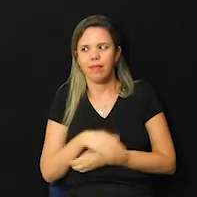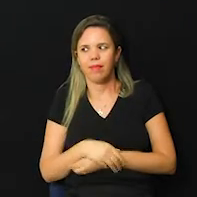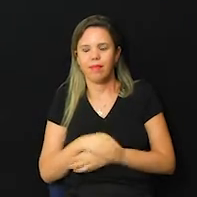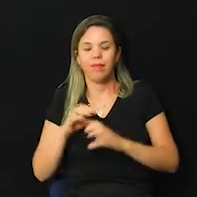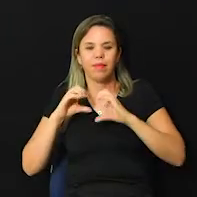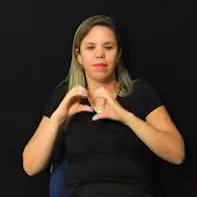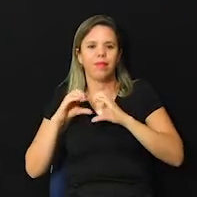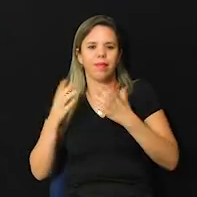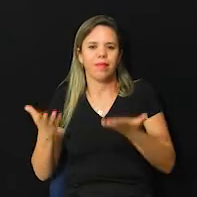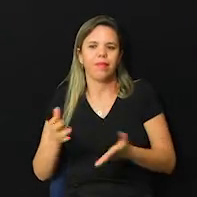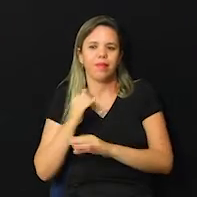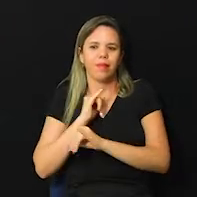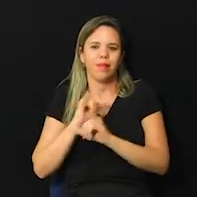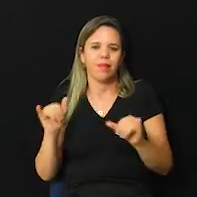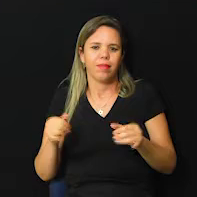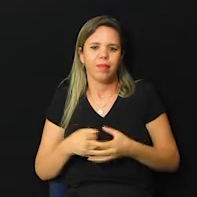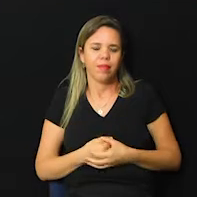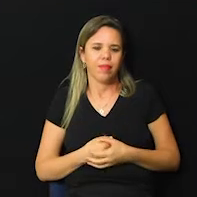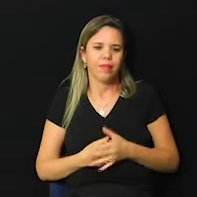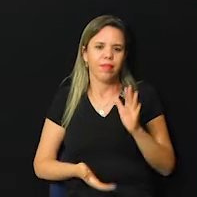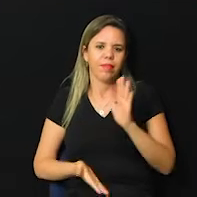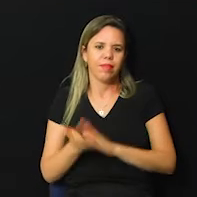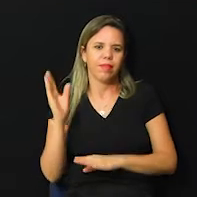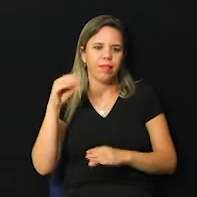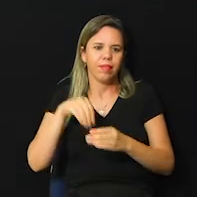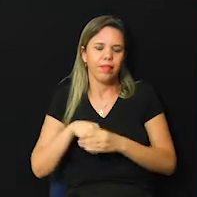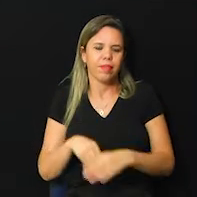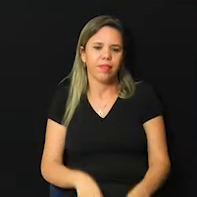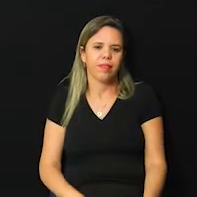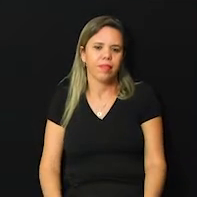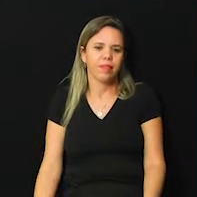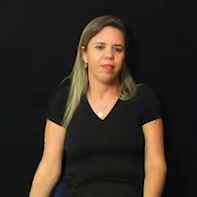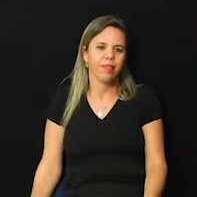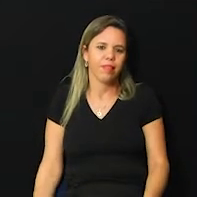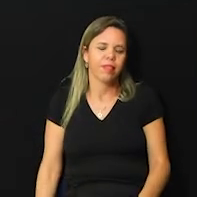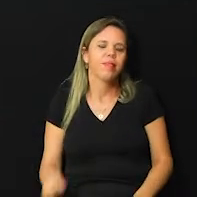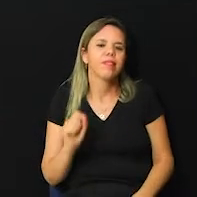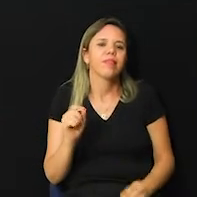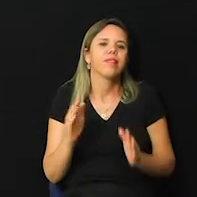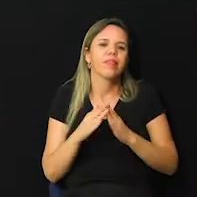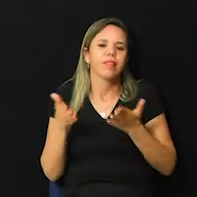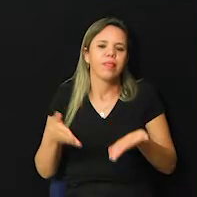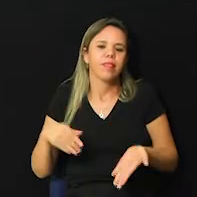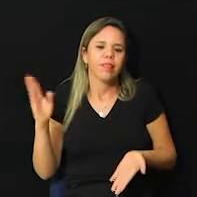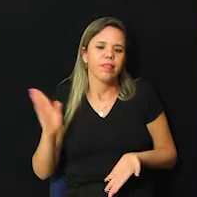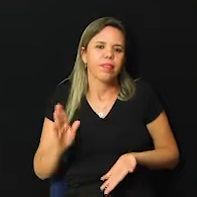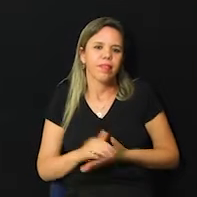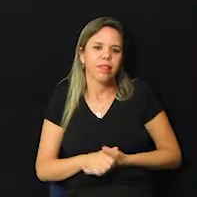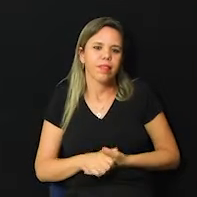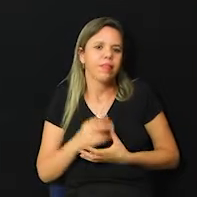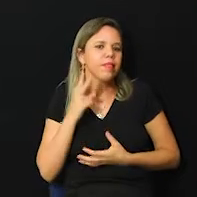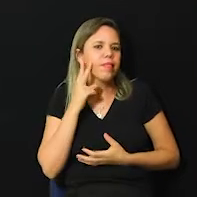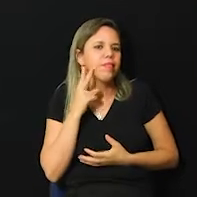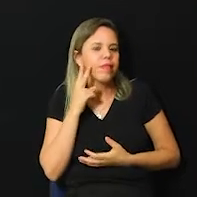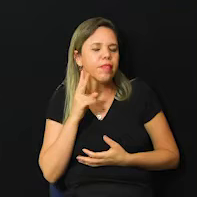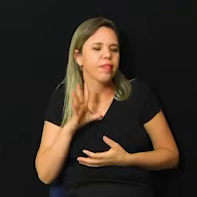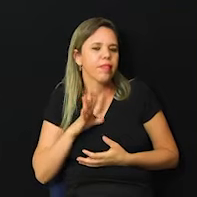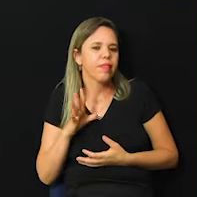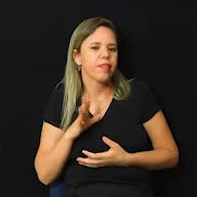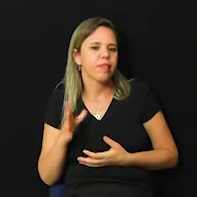nem perder nada com ele amor e sair de dentro da loucura de amor com quem que você morava aqui no Brasil em